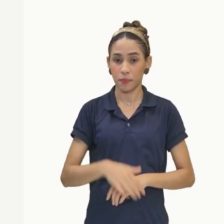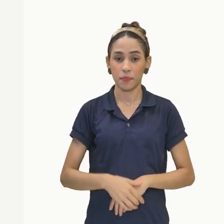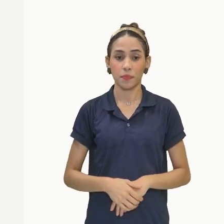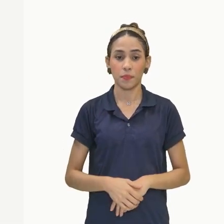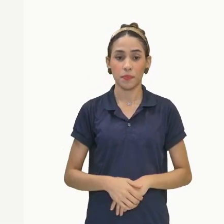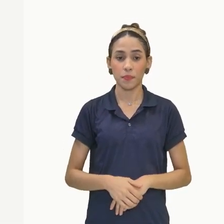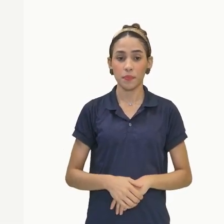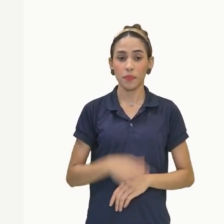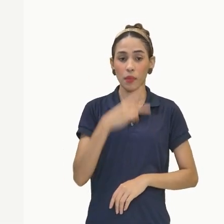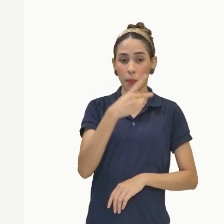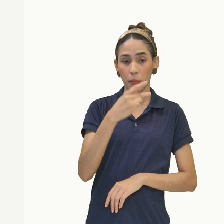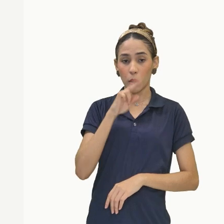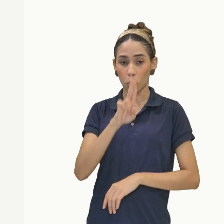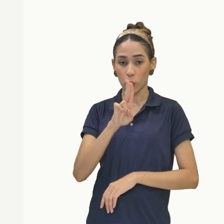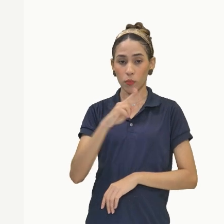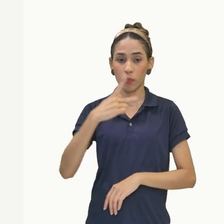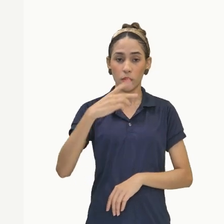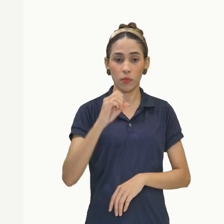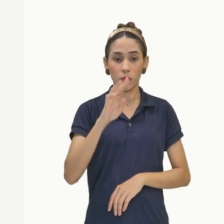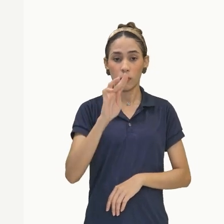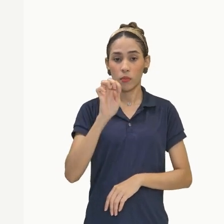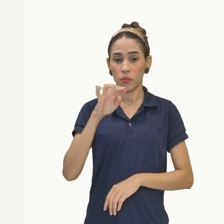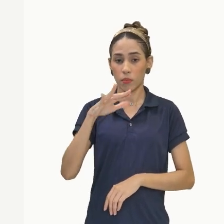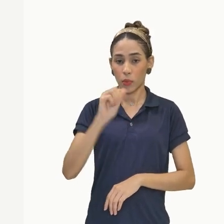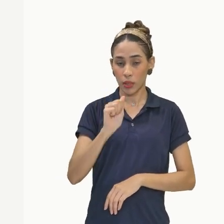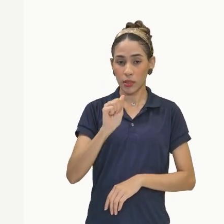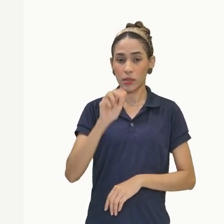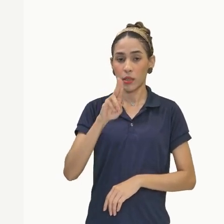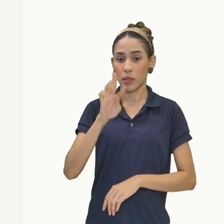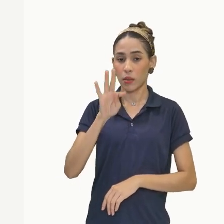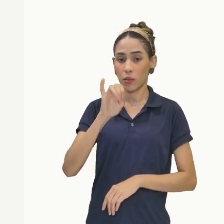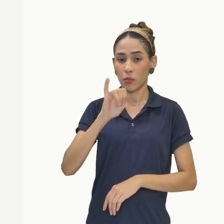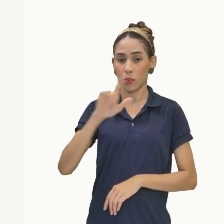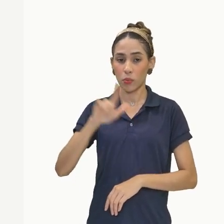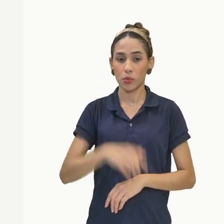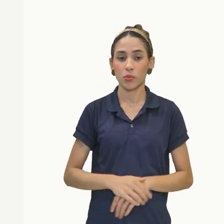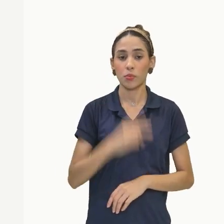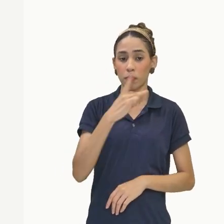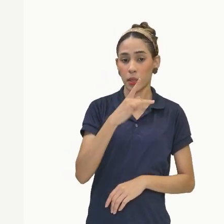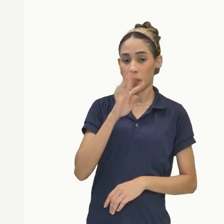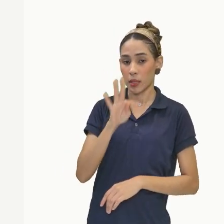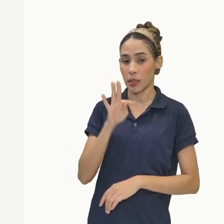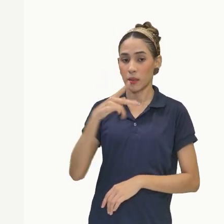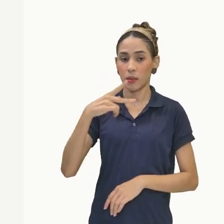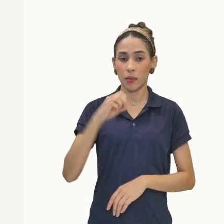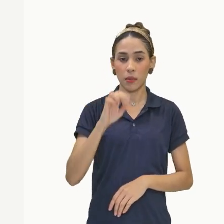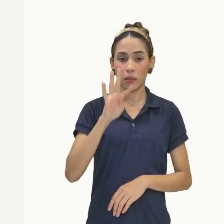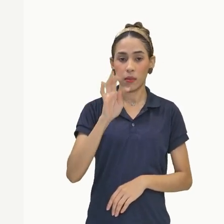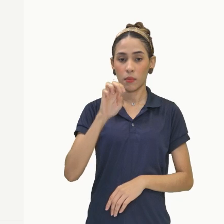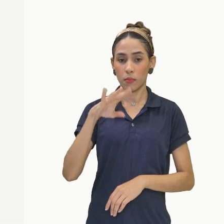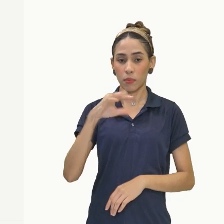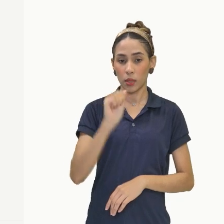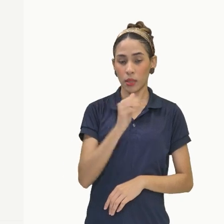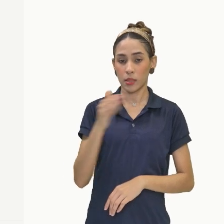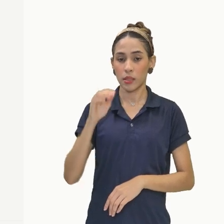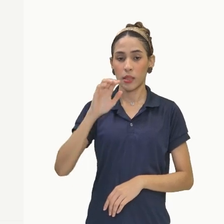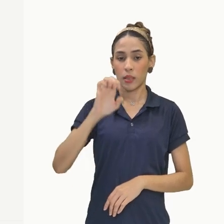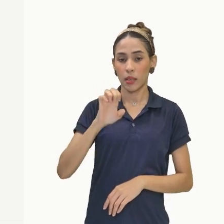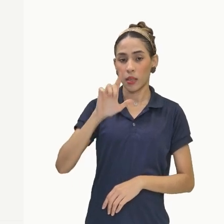PU é a potência elétrica útil e PT é a potência elétrica total, todas medidas em